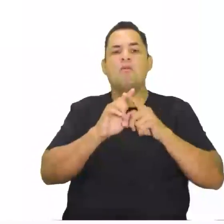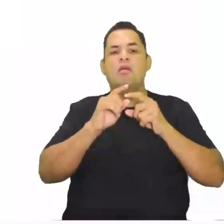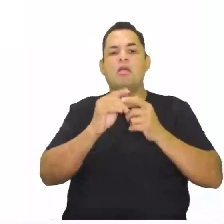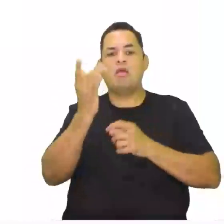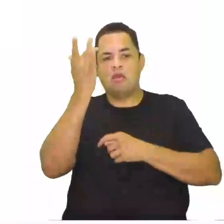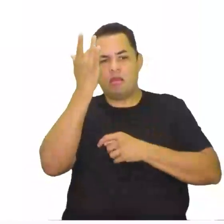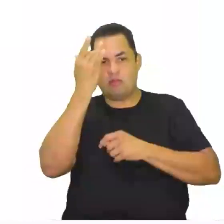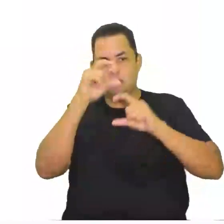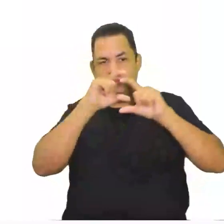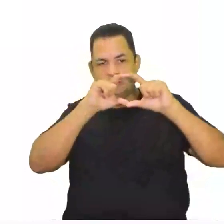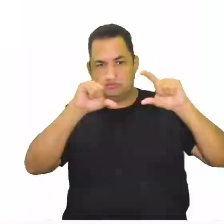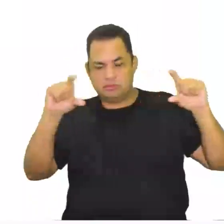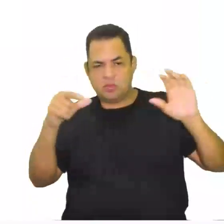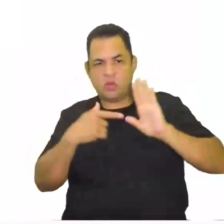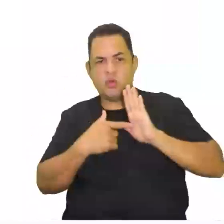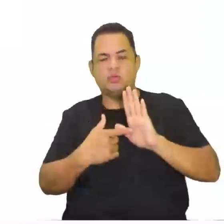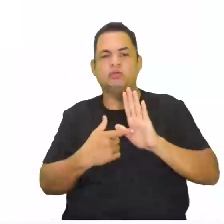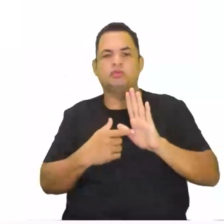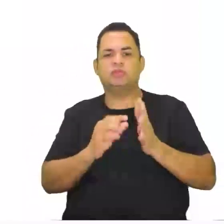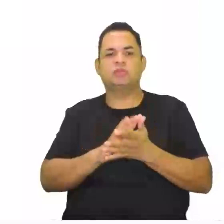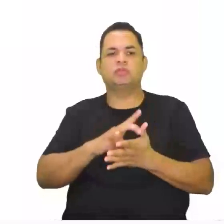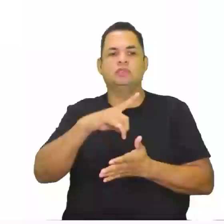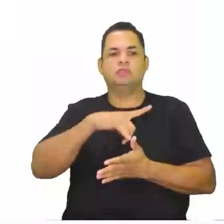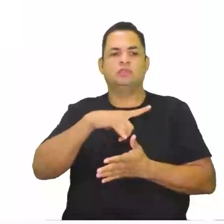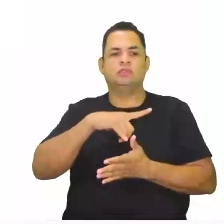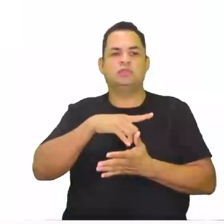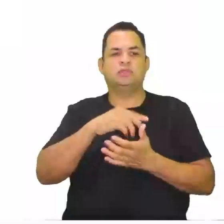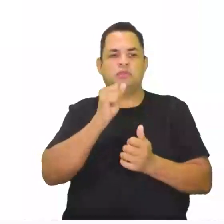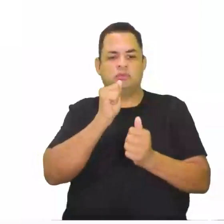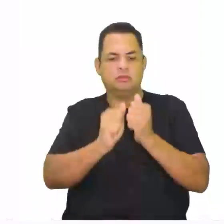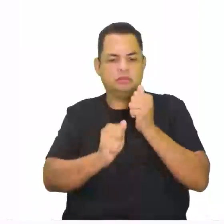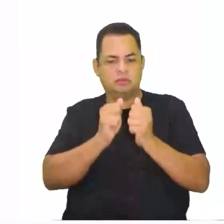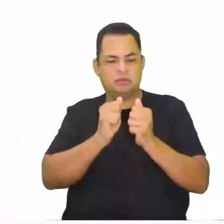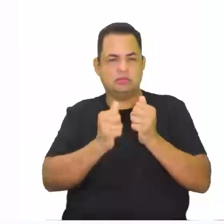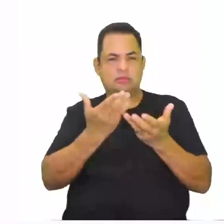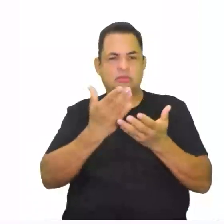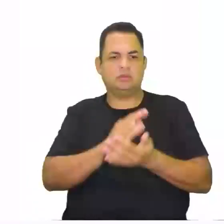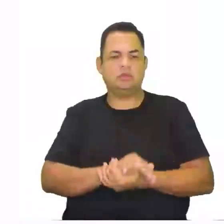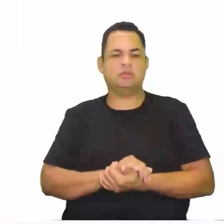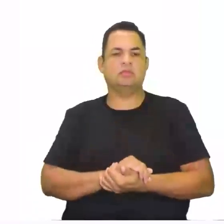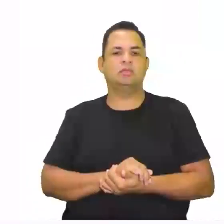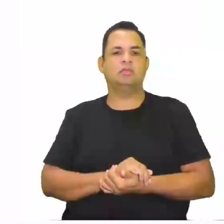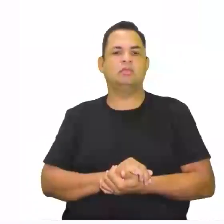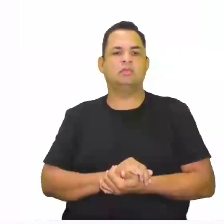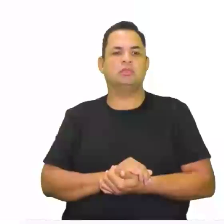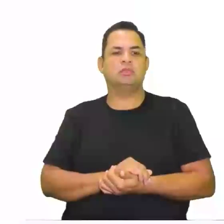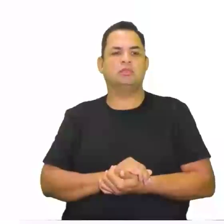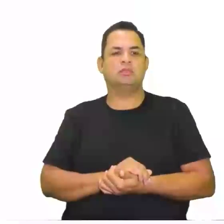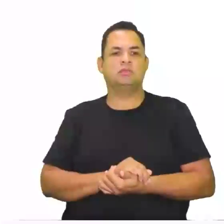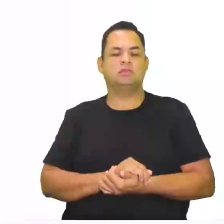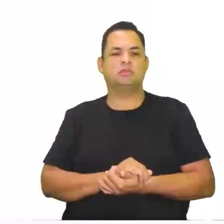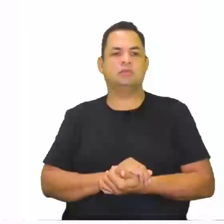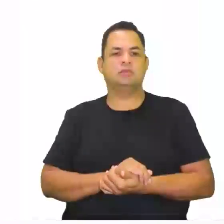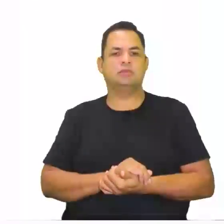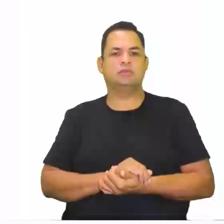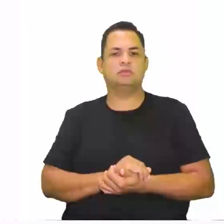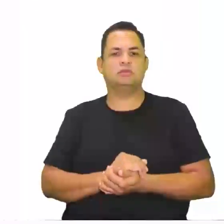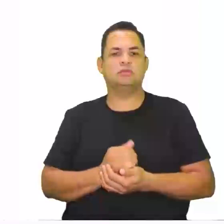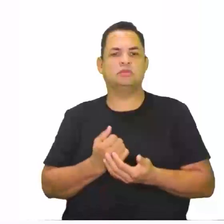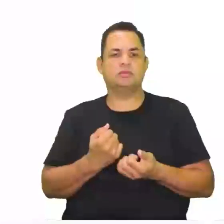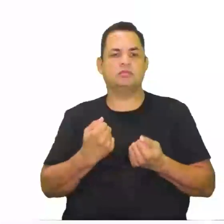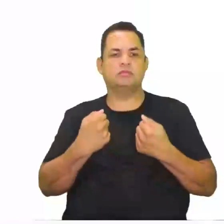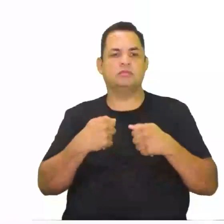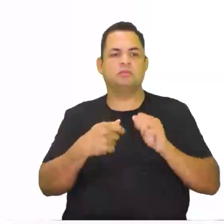gente pode fazer isso? A gente tem o carvão, lembra que ele é baseado na porcentagem de carbono, então ele pode